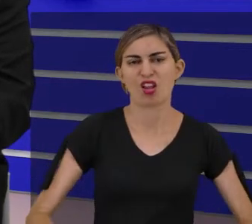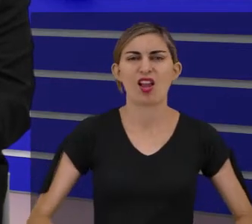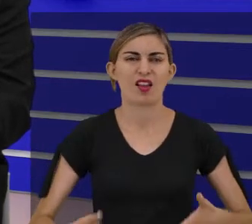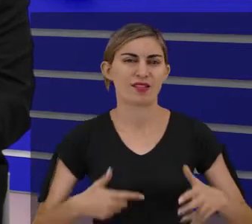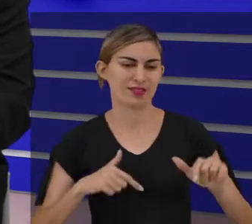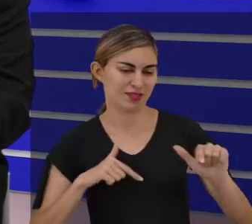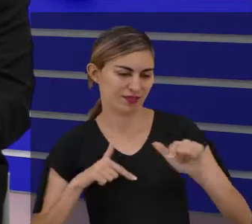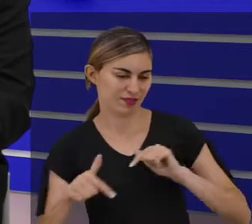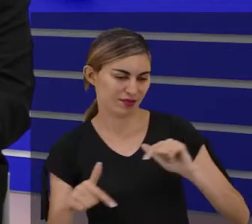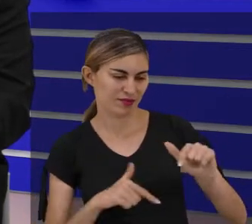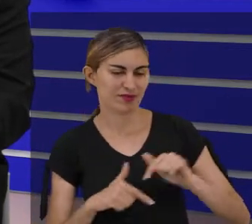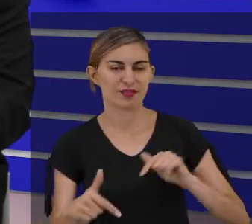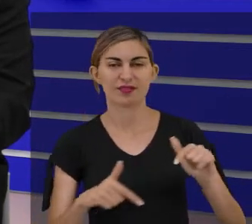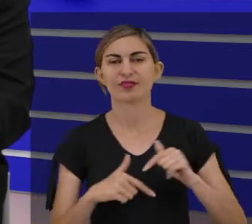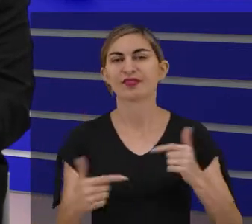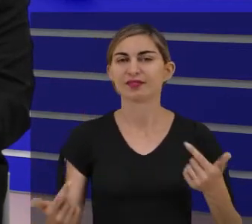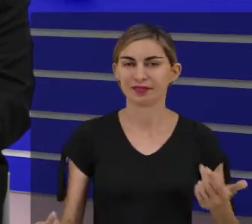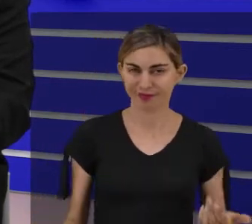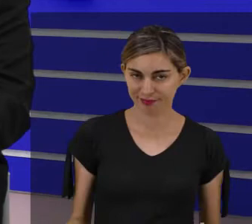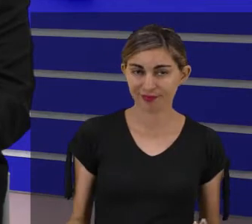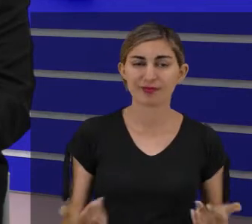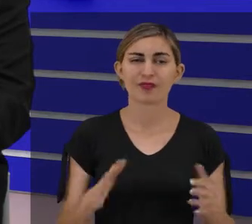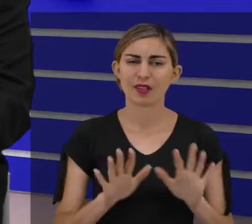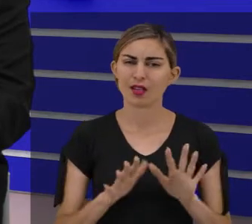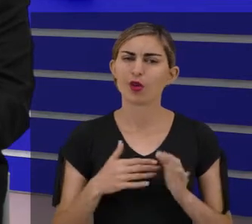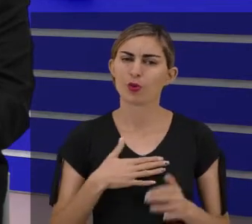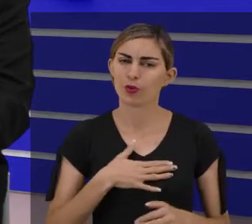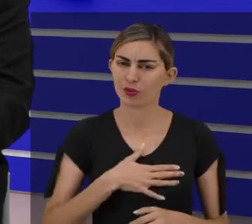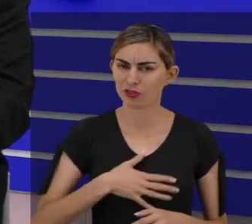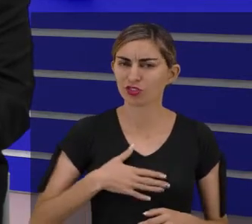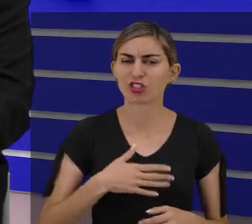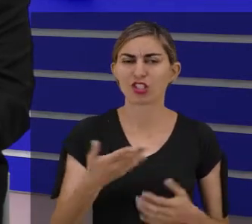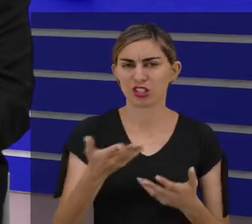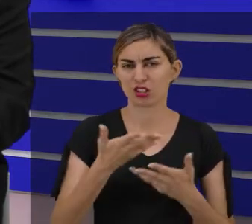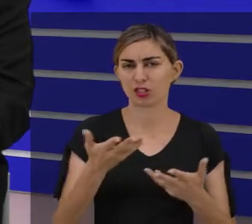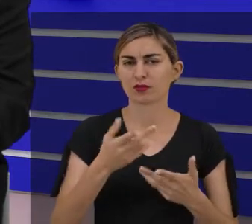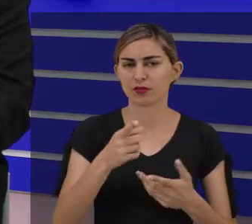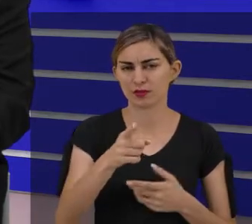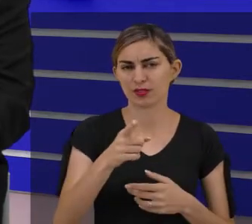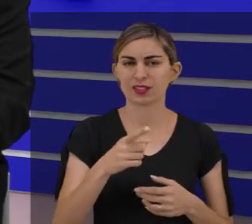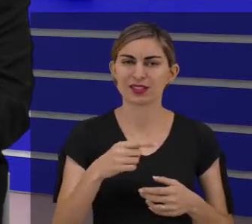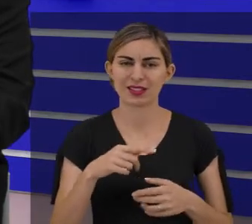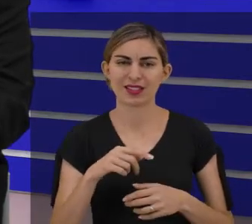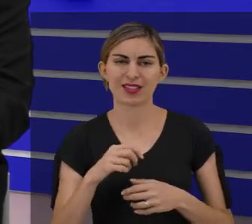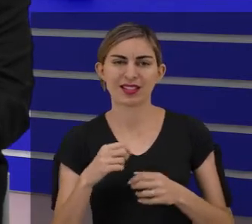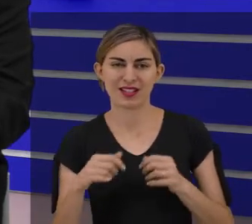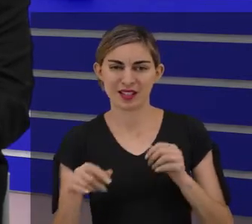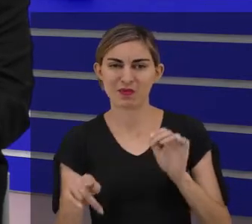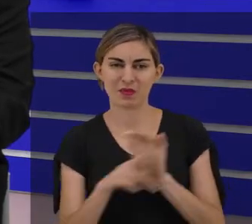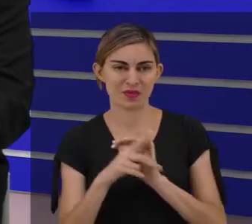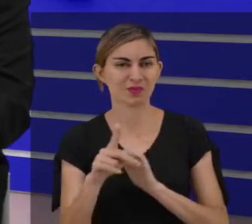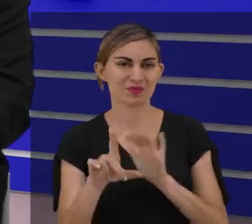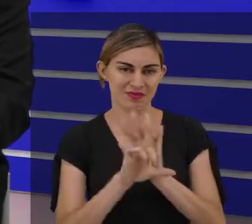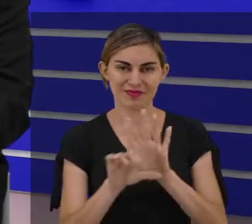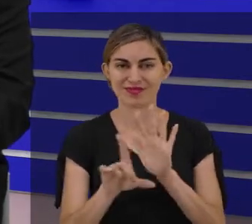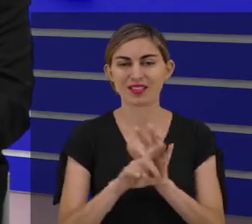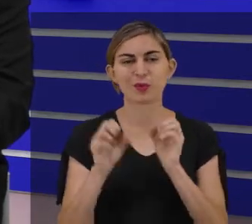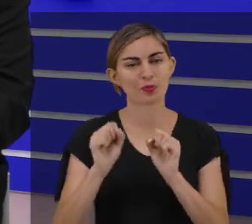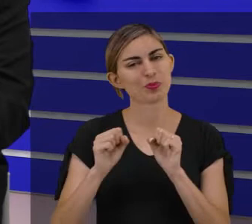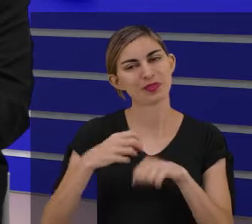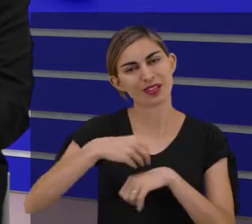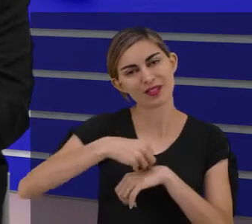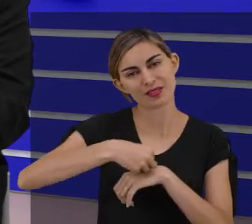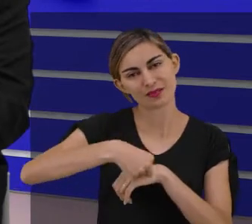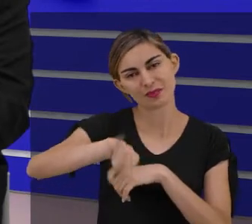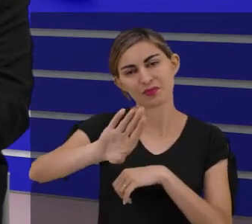porque trabalham parágrafos, incisos. Aí eu gostaria que, assim, você, como operador do direito, não é, pudesse, não